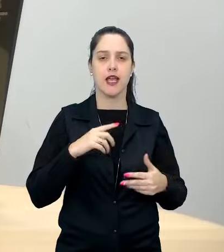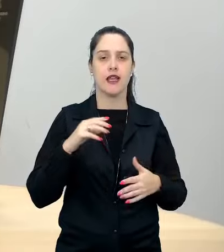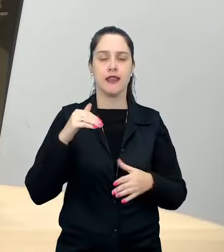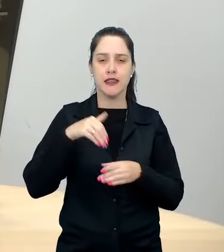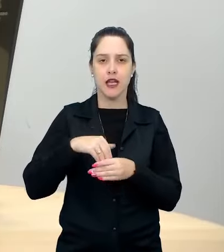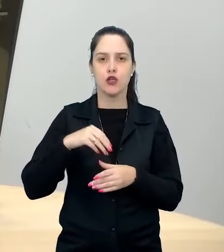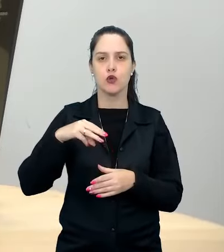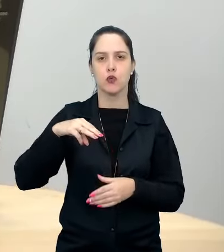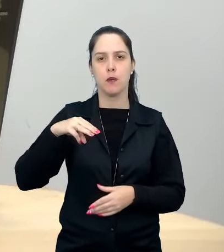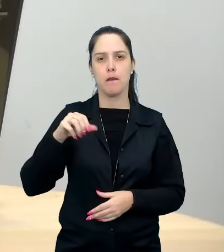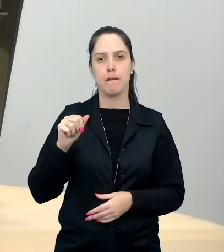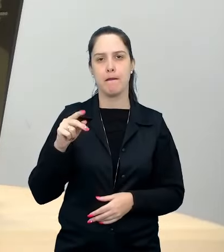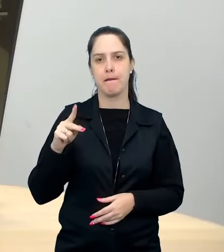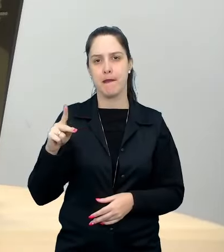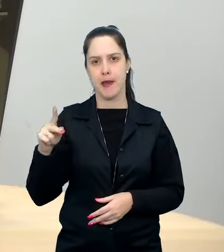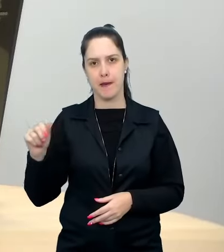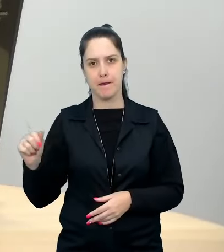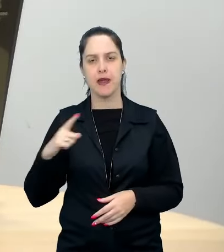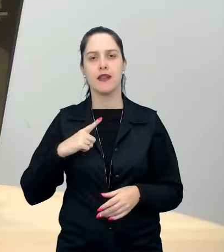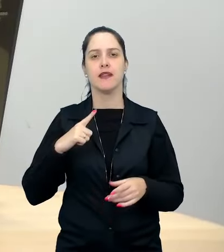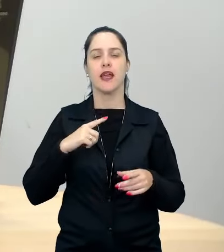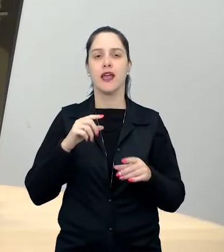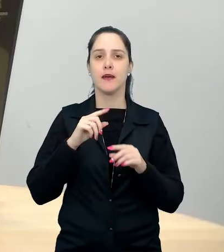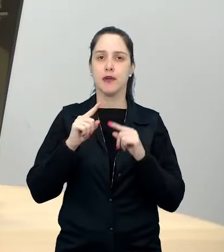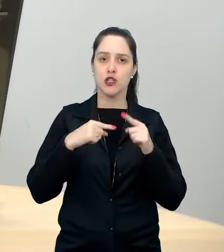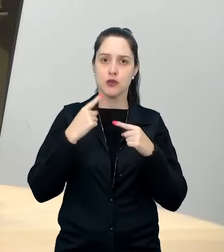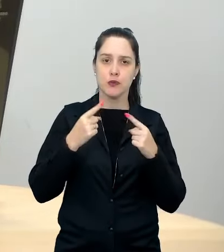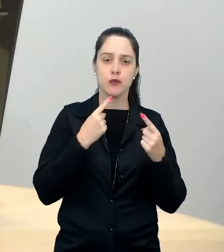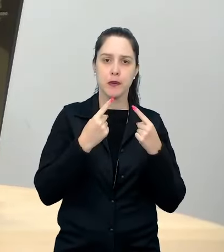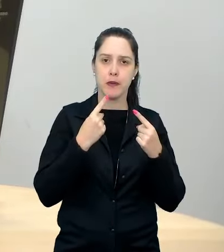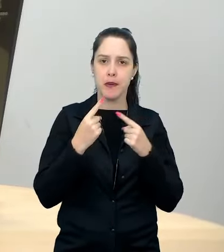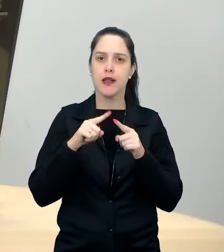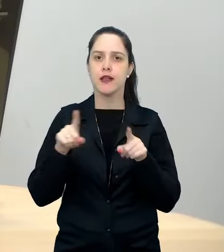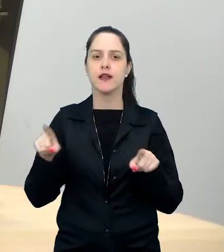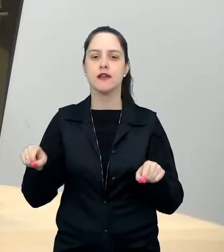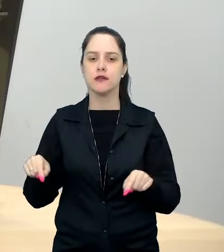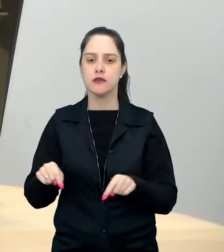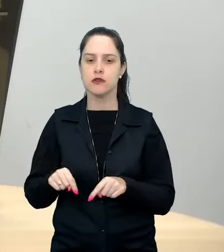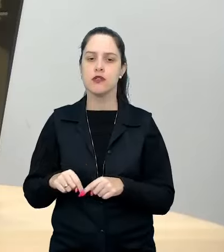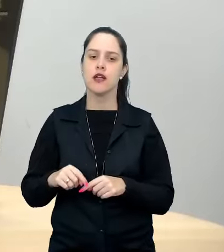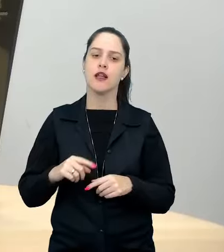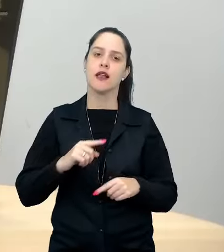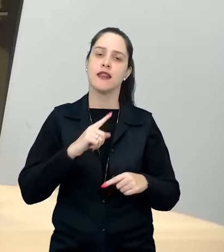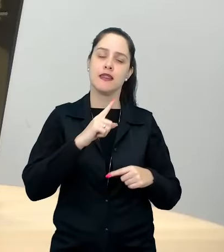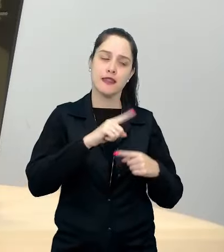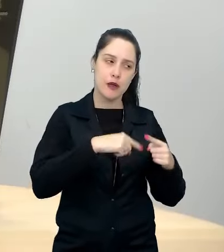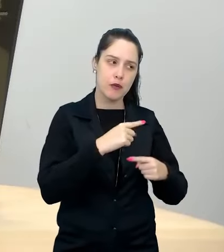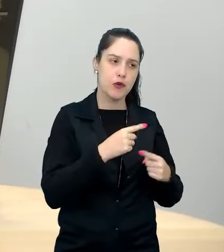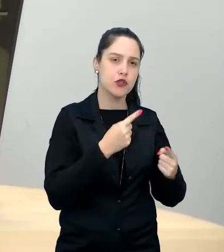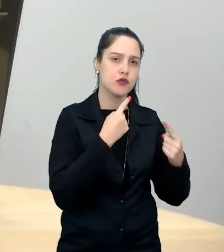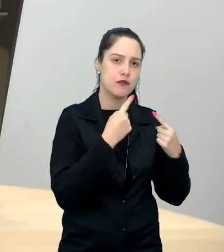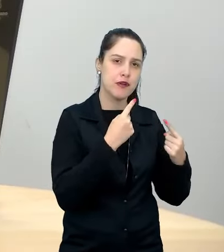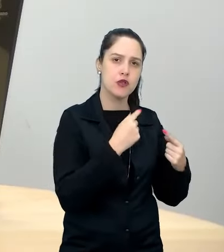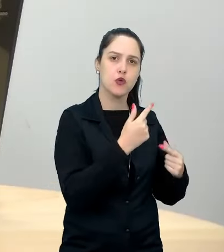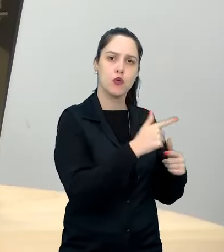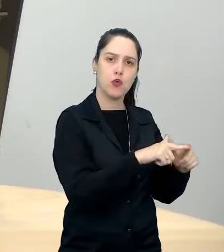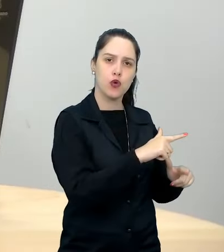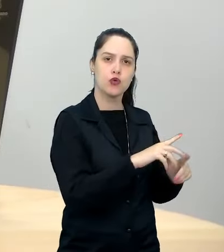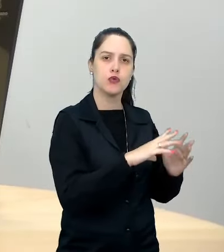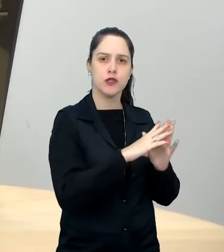e auxiliar a gente quando estamos em sala de aula e quando a gente conversa com o nosso colega de outro componente curricular